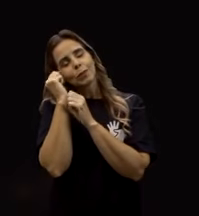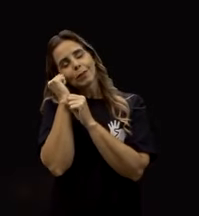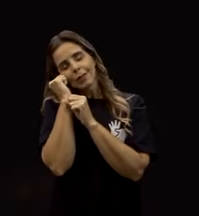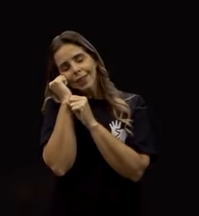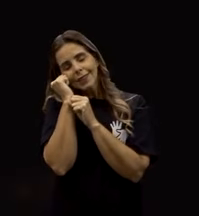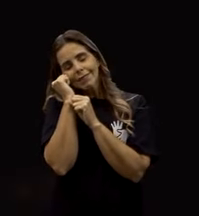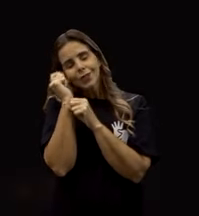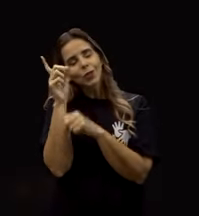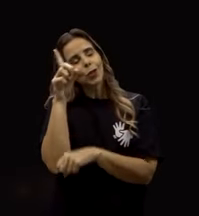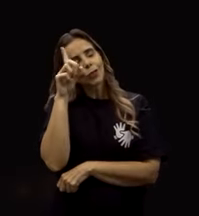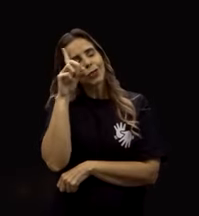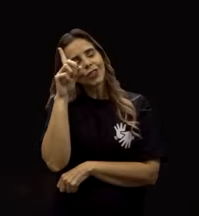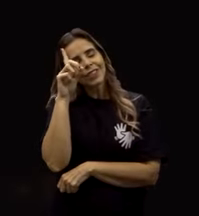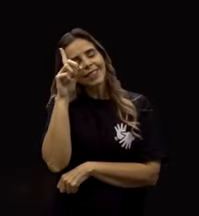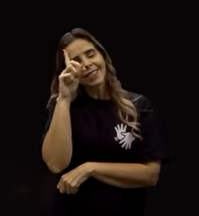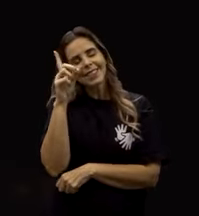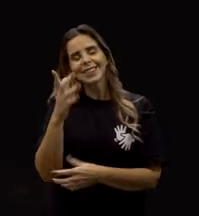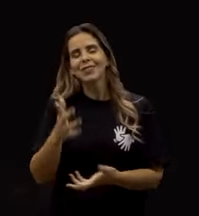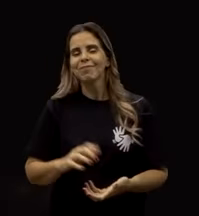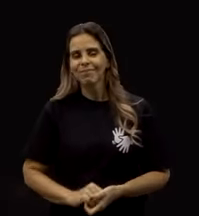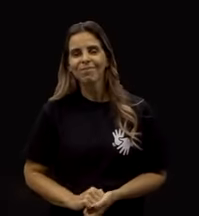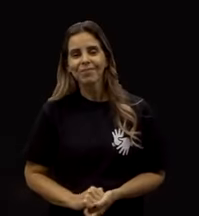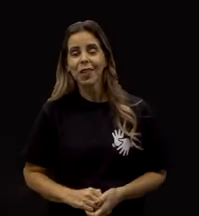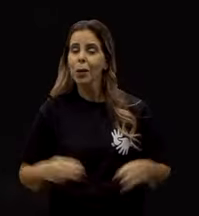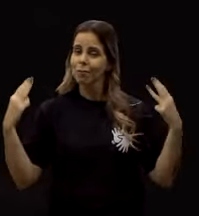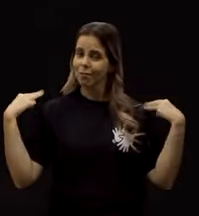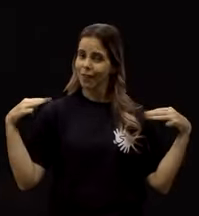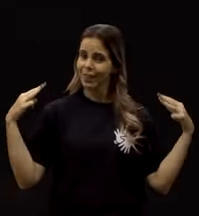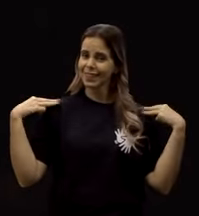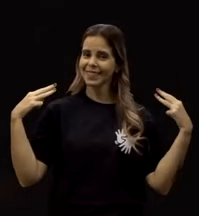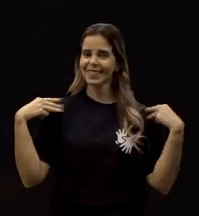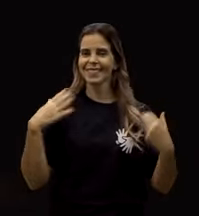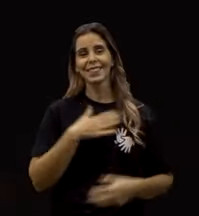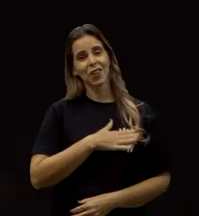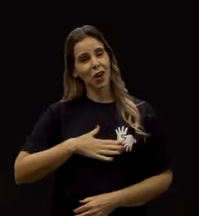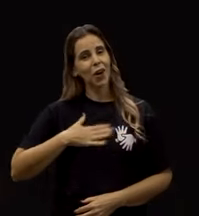não tô dizendo que é o caso da Mari que ela não gosta de jeito nenhum